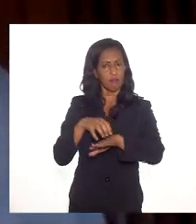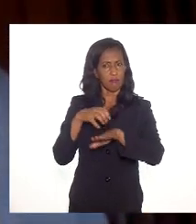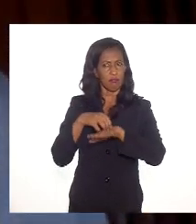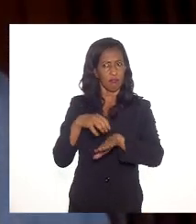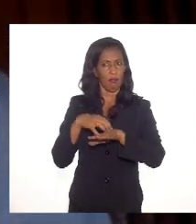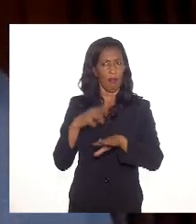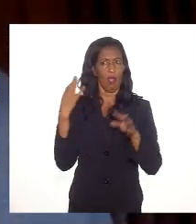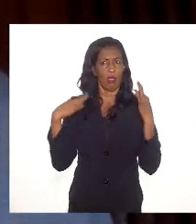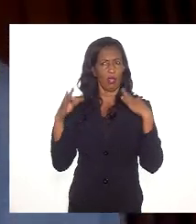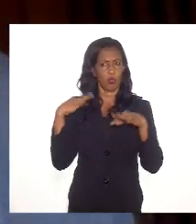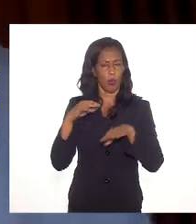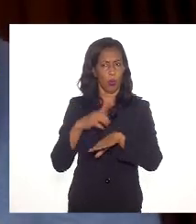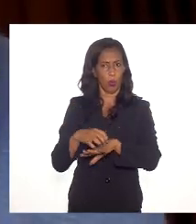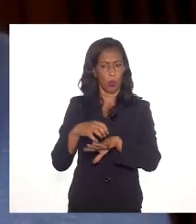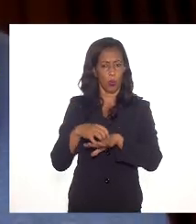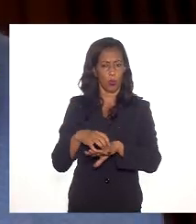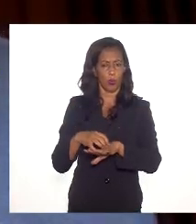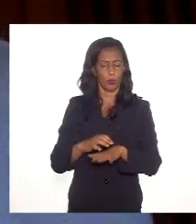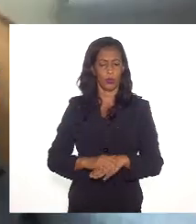Deputado Luiz Paulo.